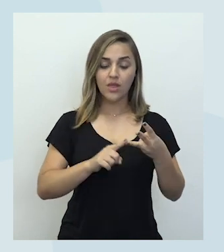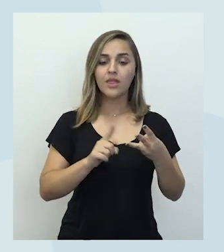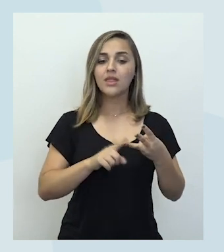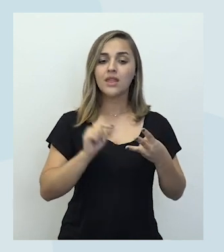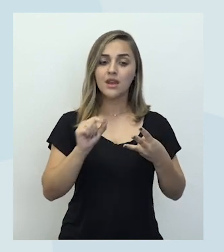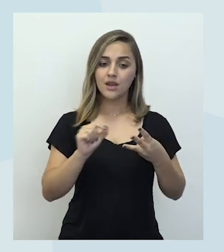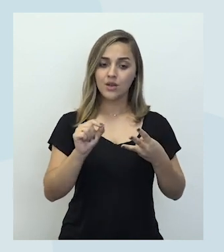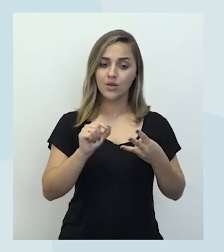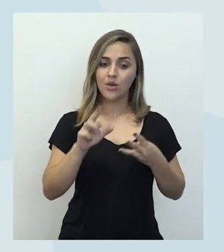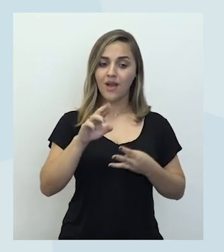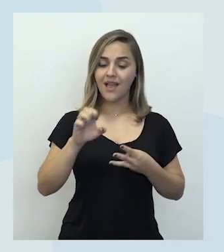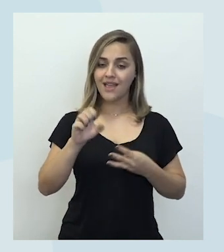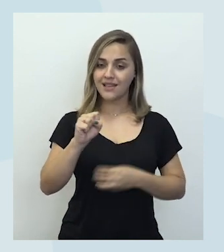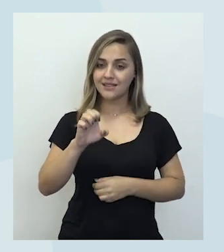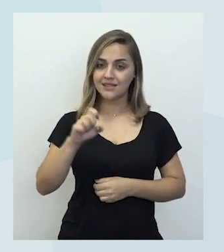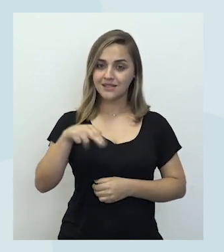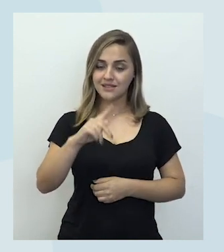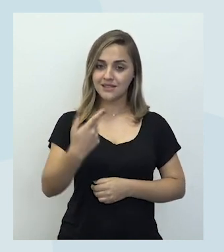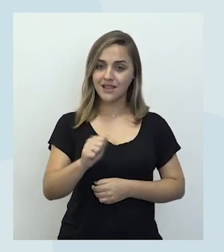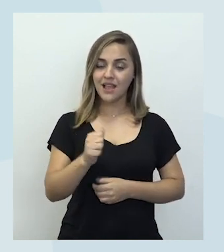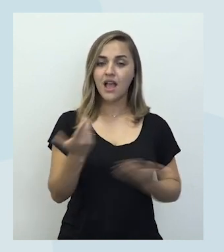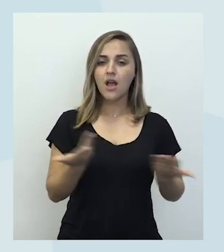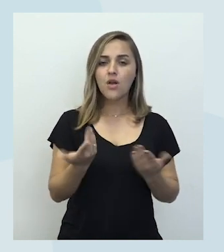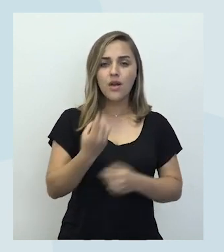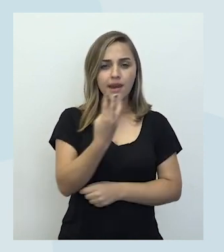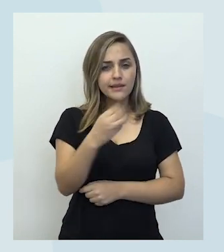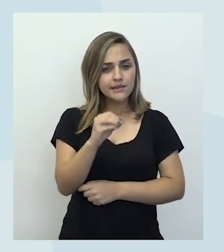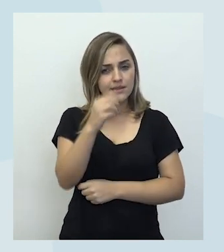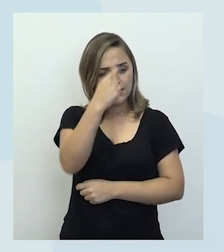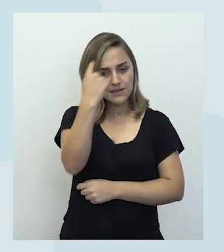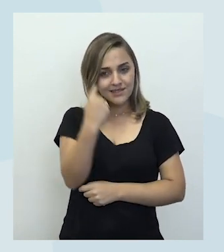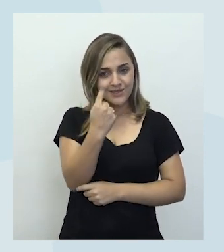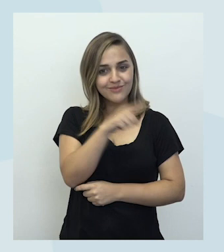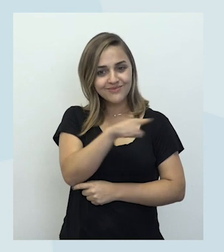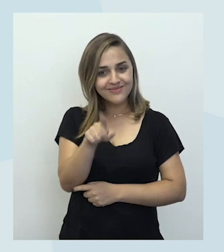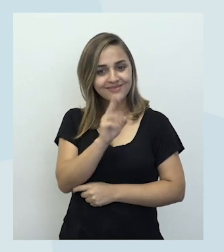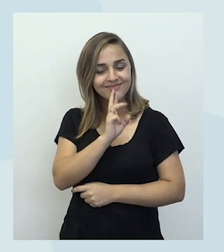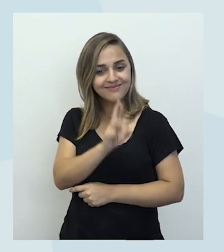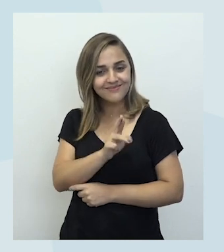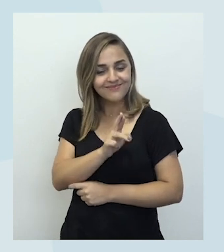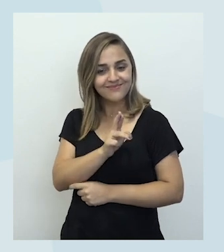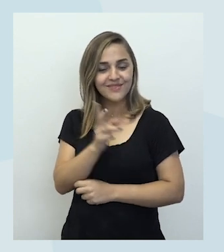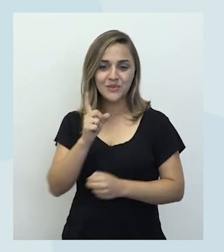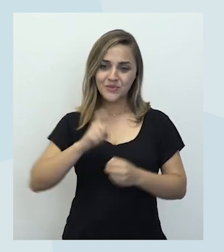Uma resenha? Eu vou dar 30 segundos para responder e a gente já volta.